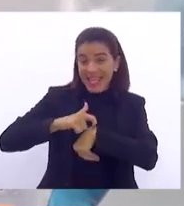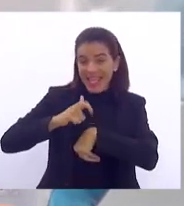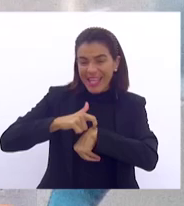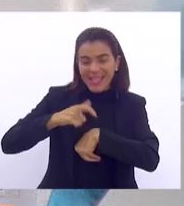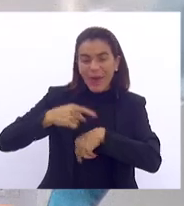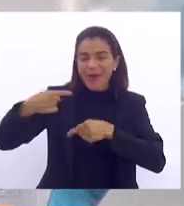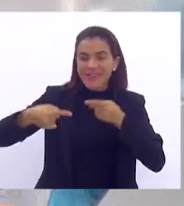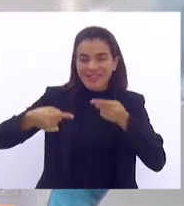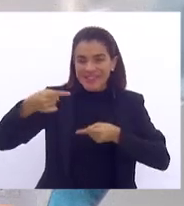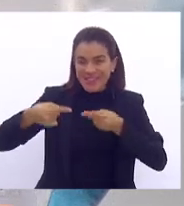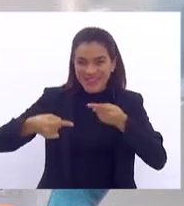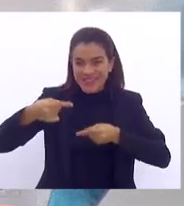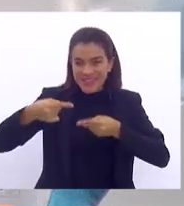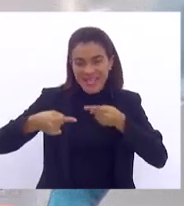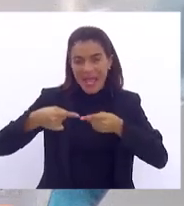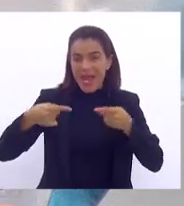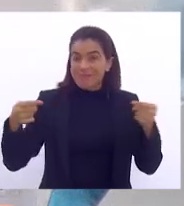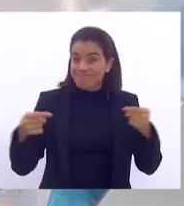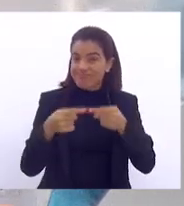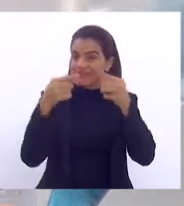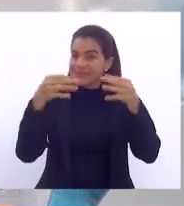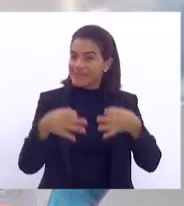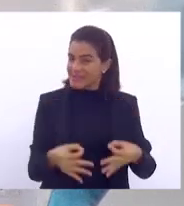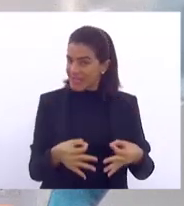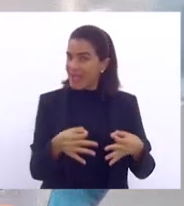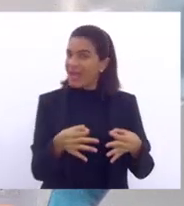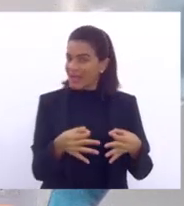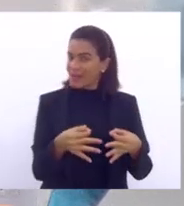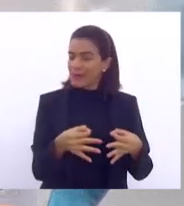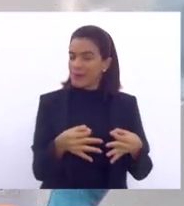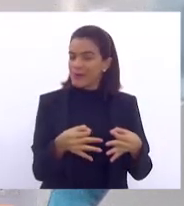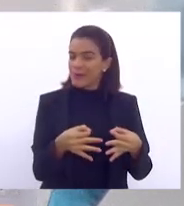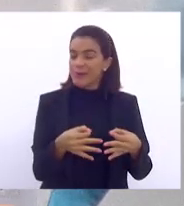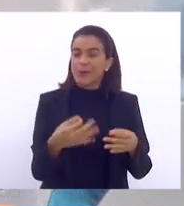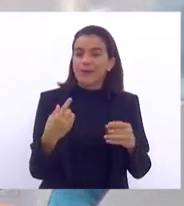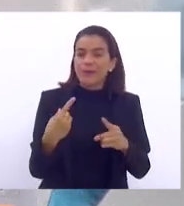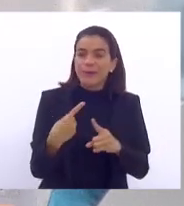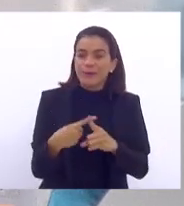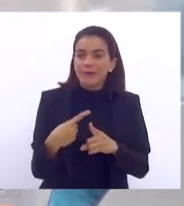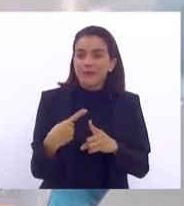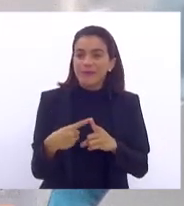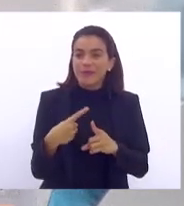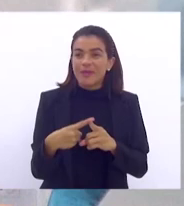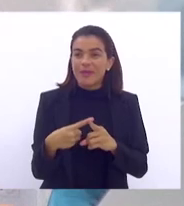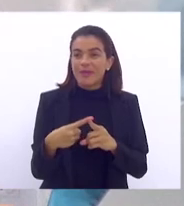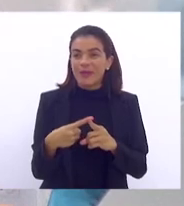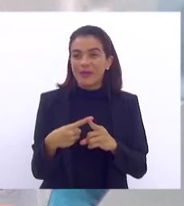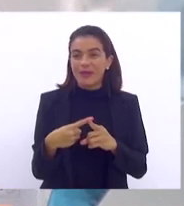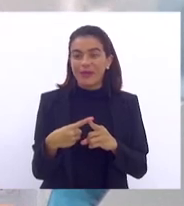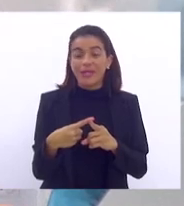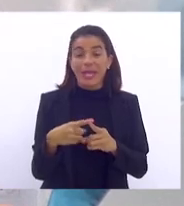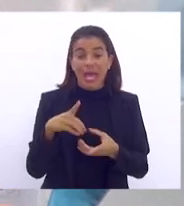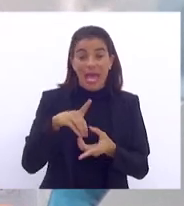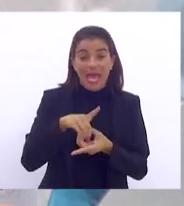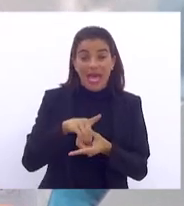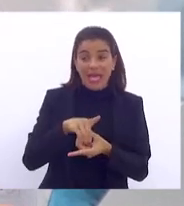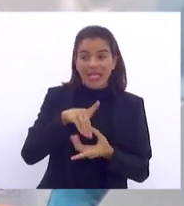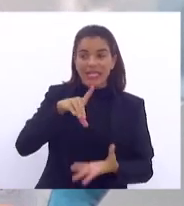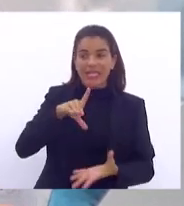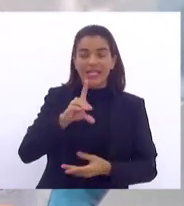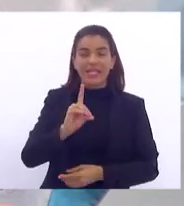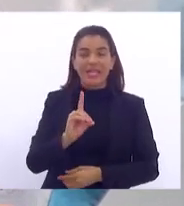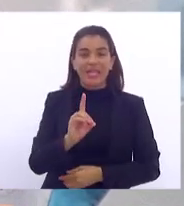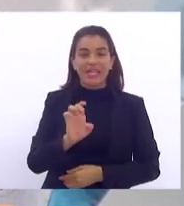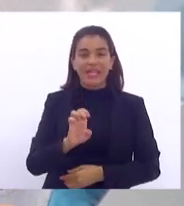do debate apropriado né porque a democracia é